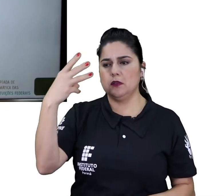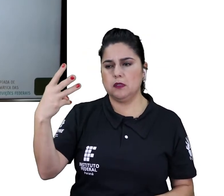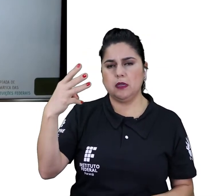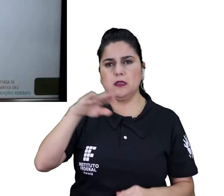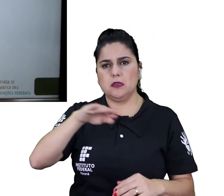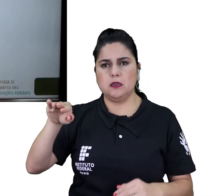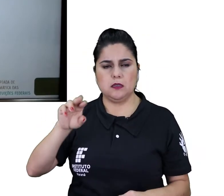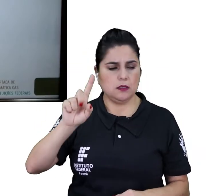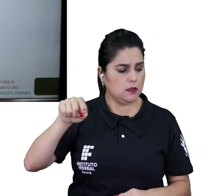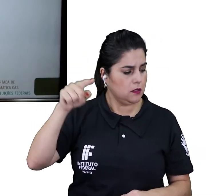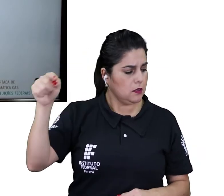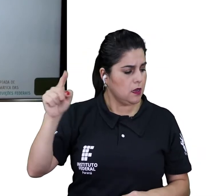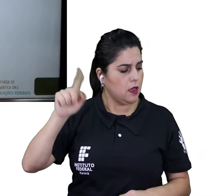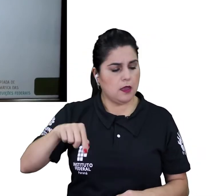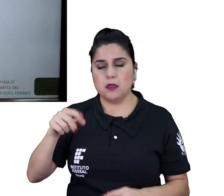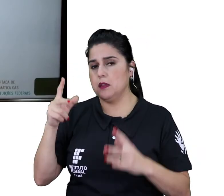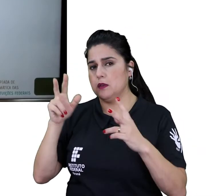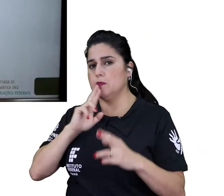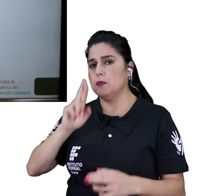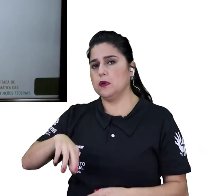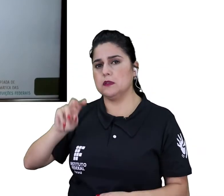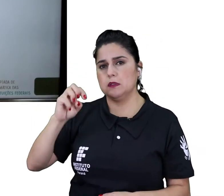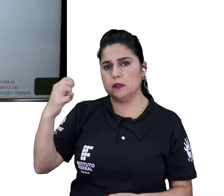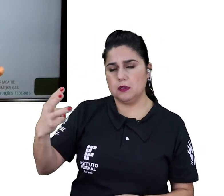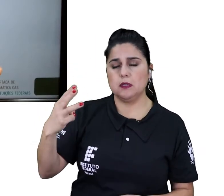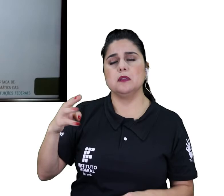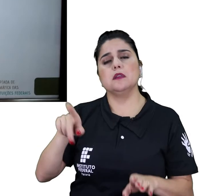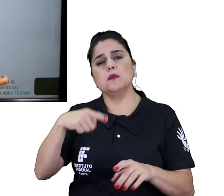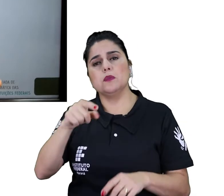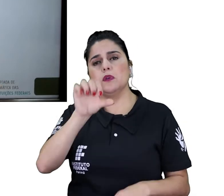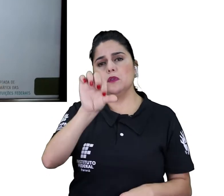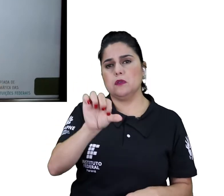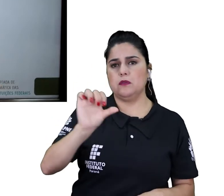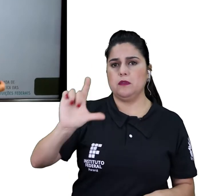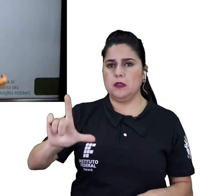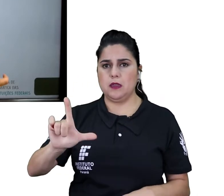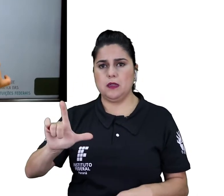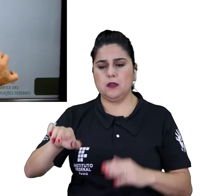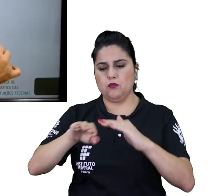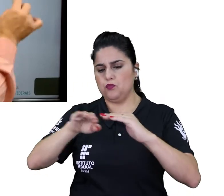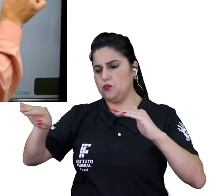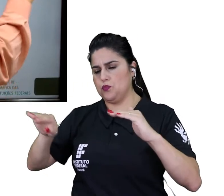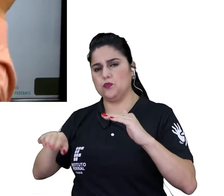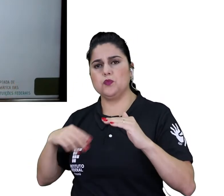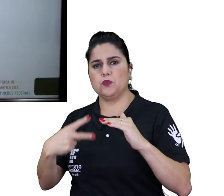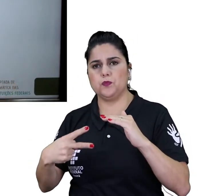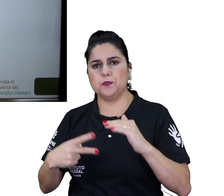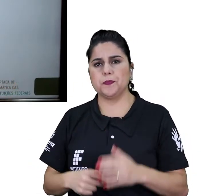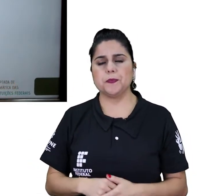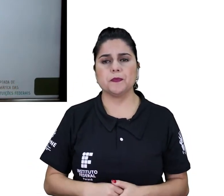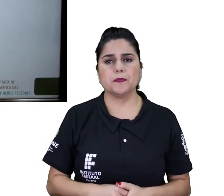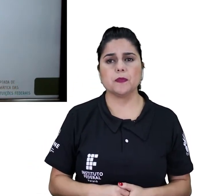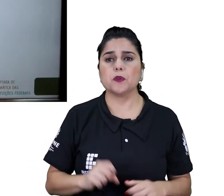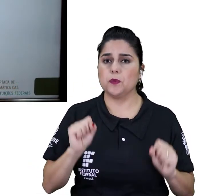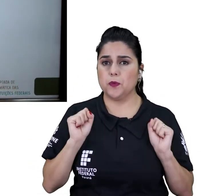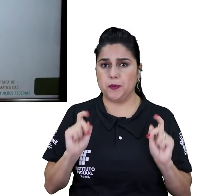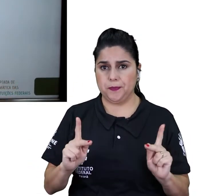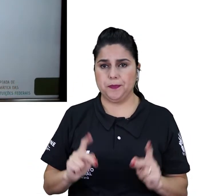3, 3 vezes 3, 9, e aí sim 9L sobre 2.